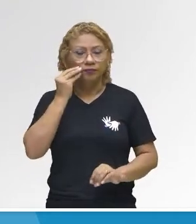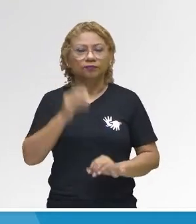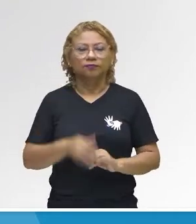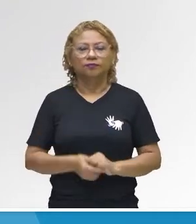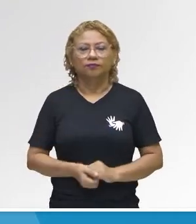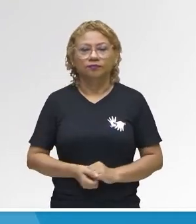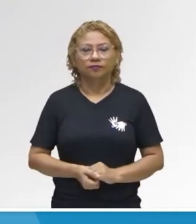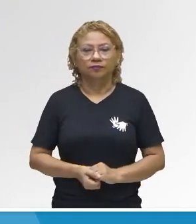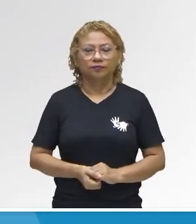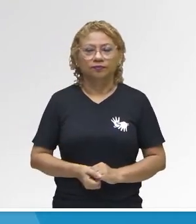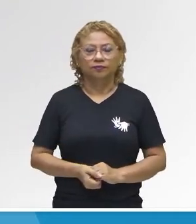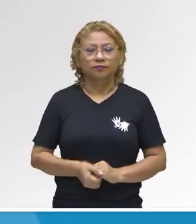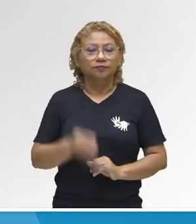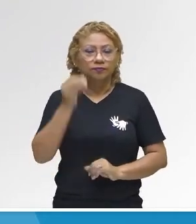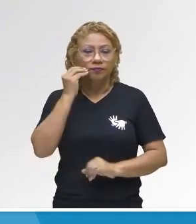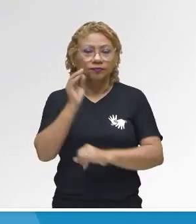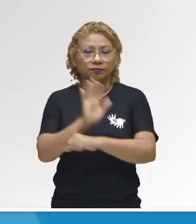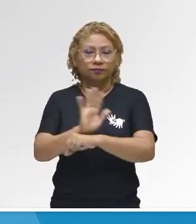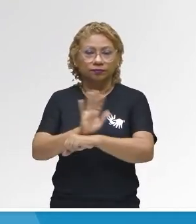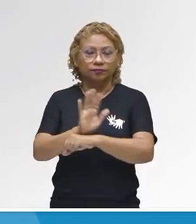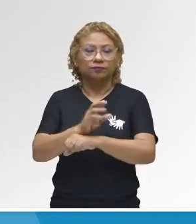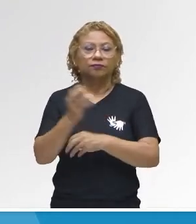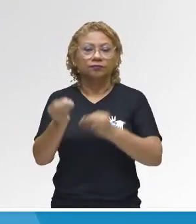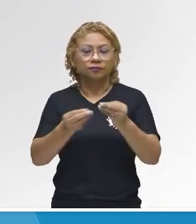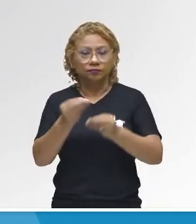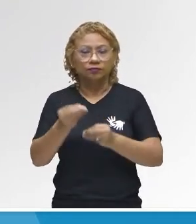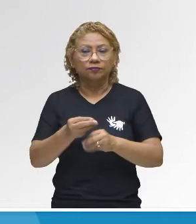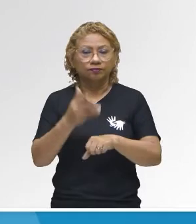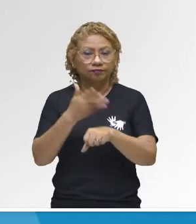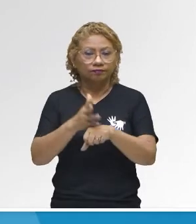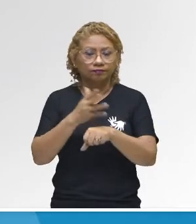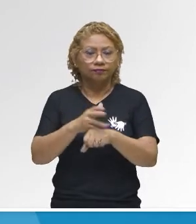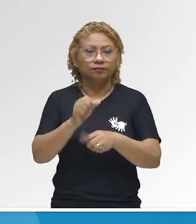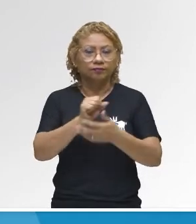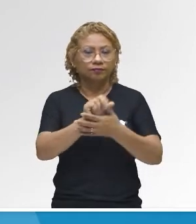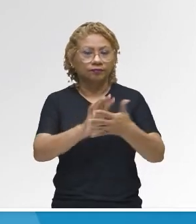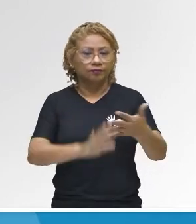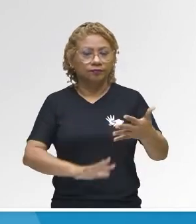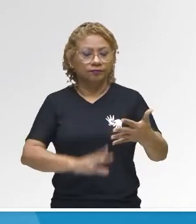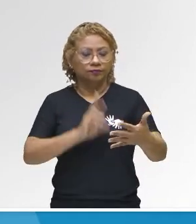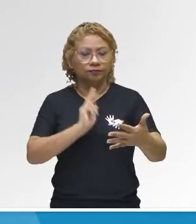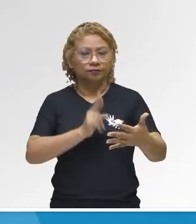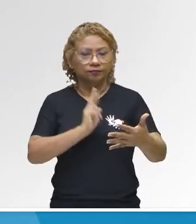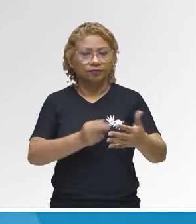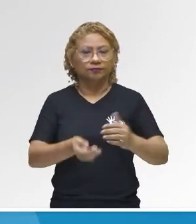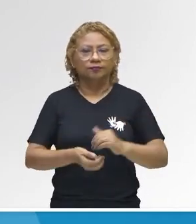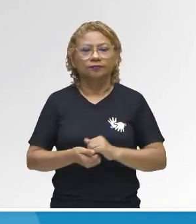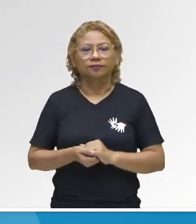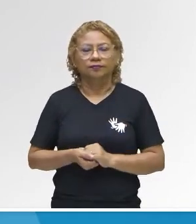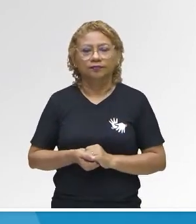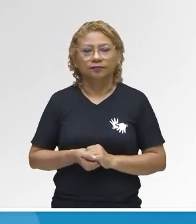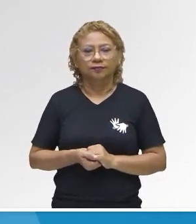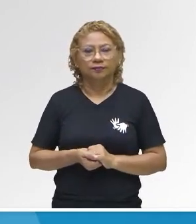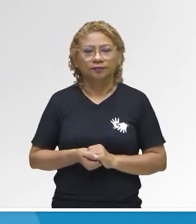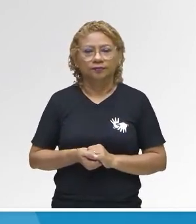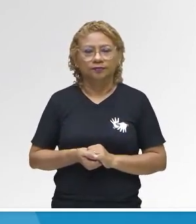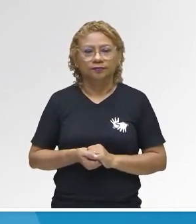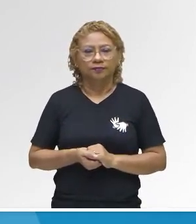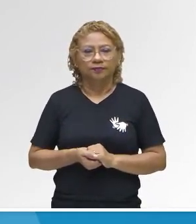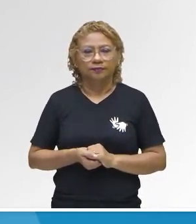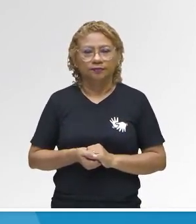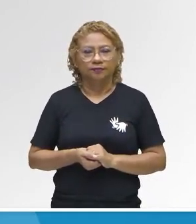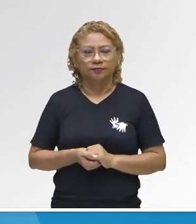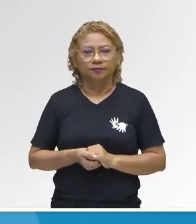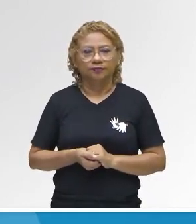vocês vão entender como é que a gente pode resolver os exercícios relacionados à projeção ortogonal. Vejam que agora eu tenho aqui, ó,